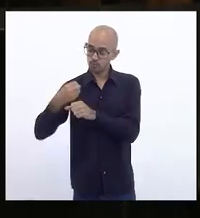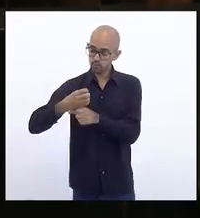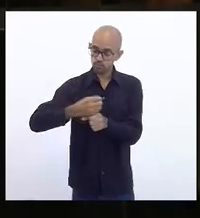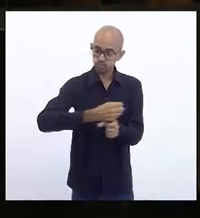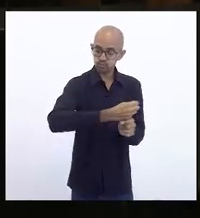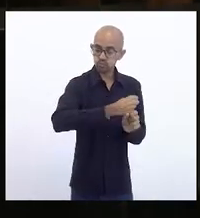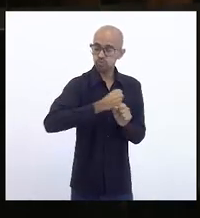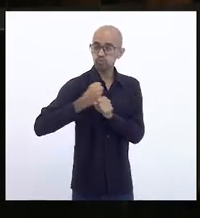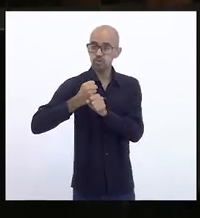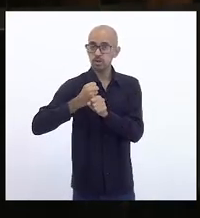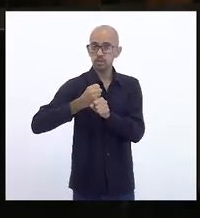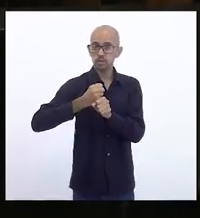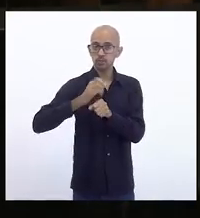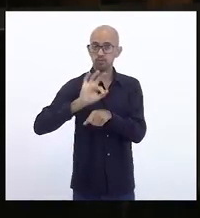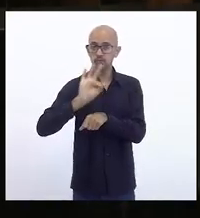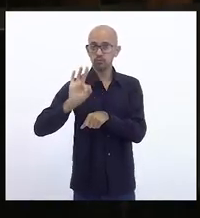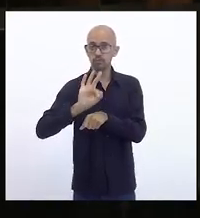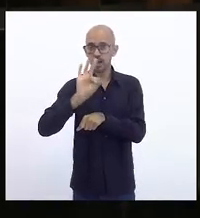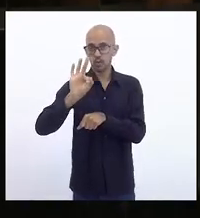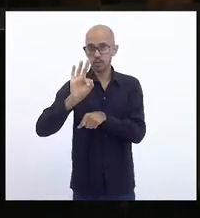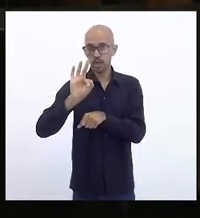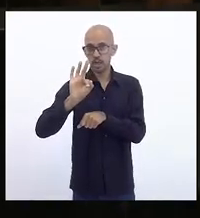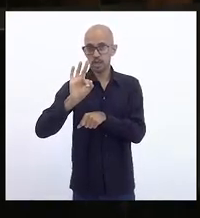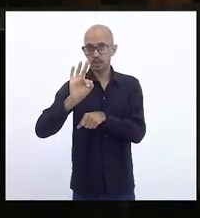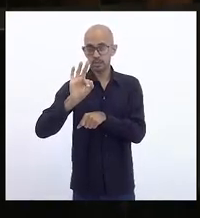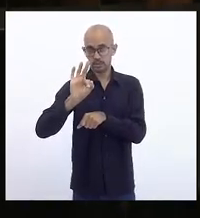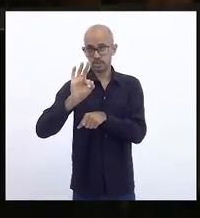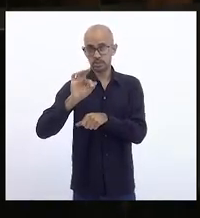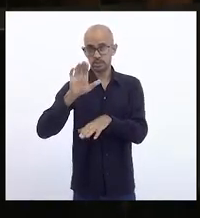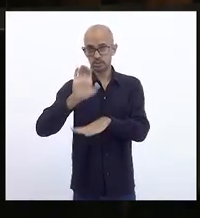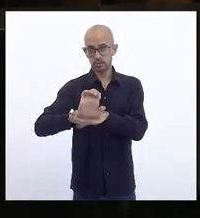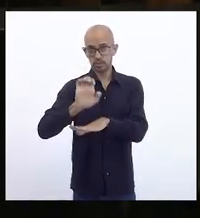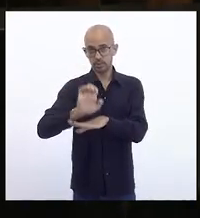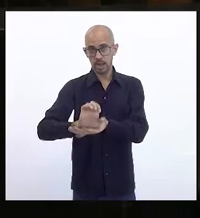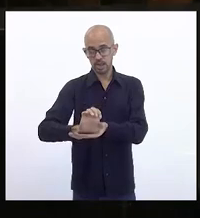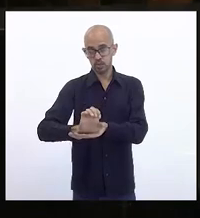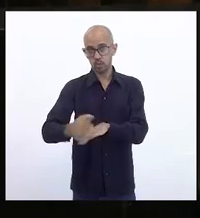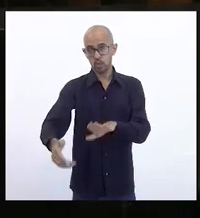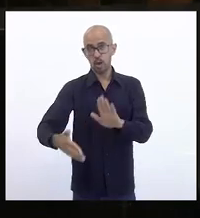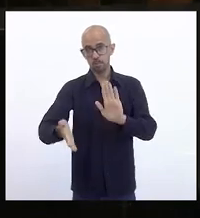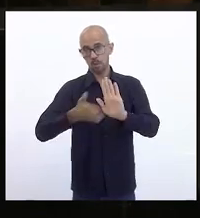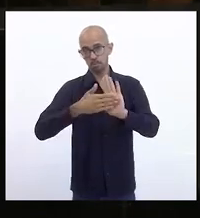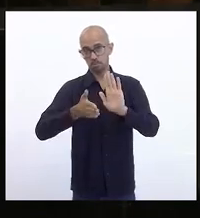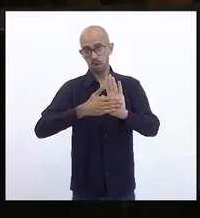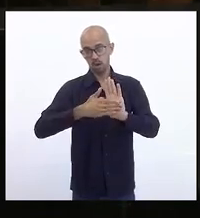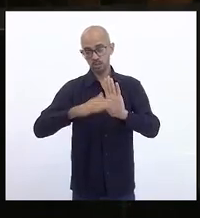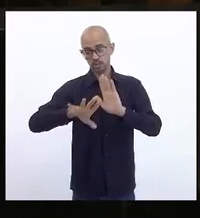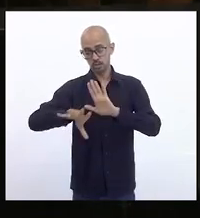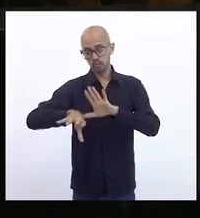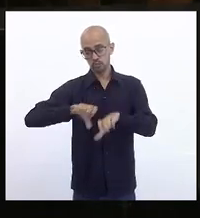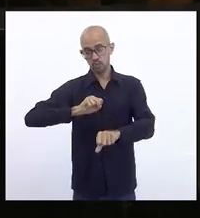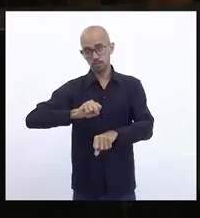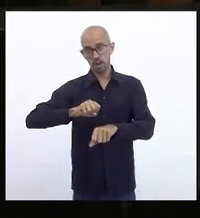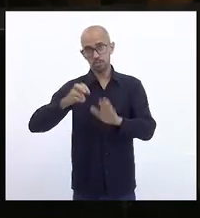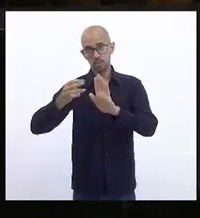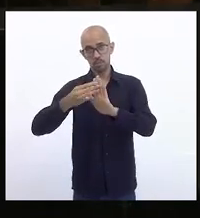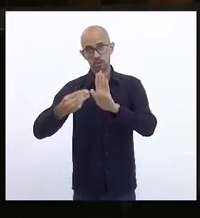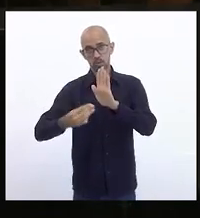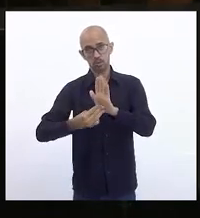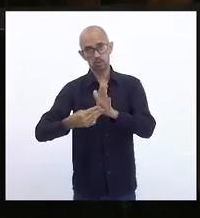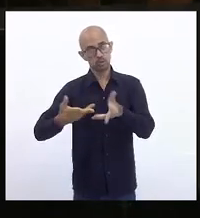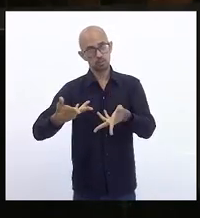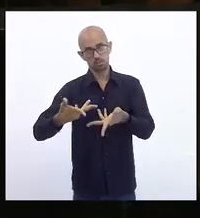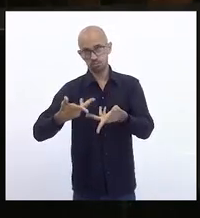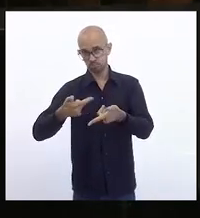faculdades estaduais e com a premissa de formar estudantes com metodologias de excelência, mas da